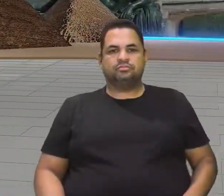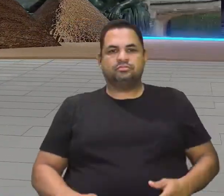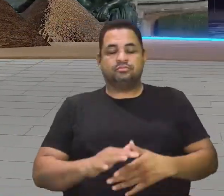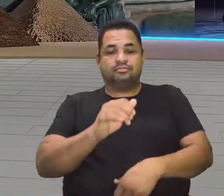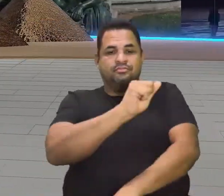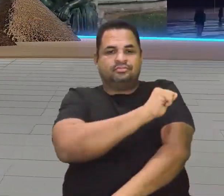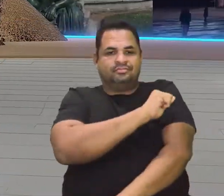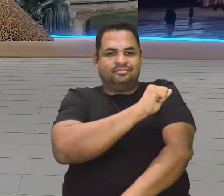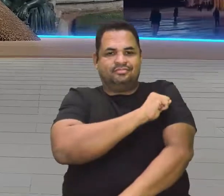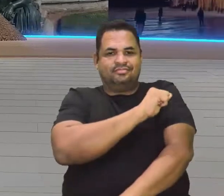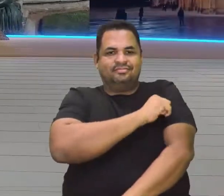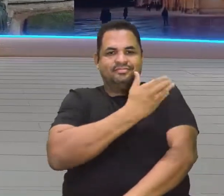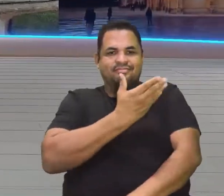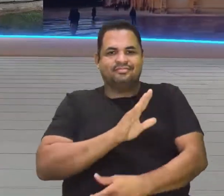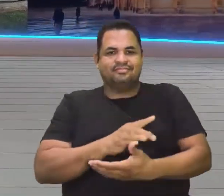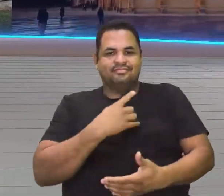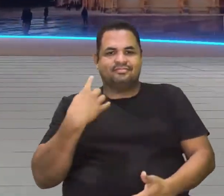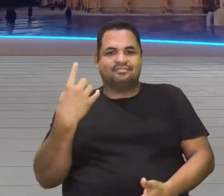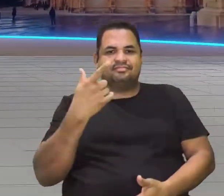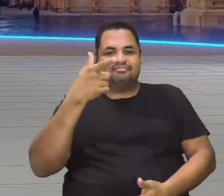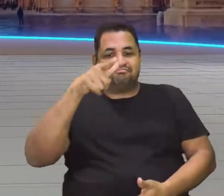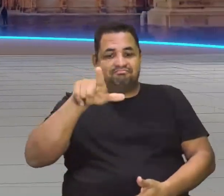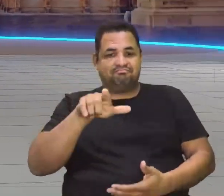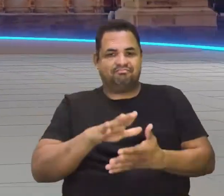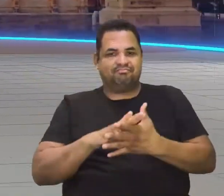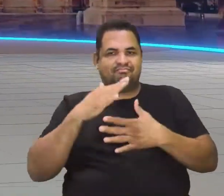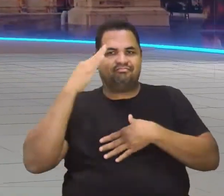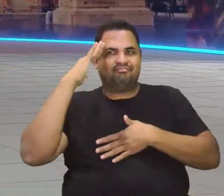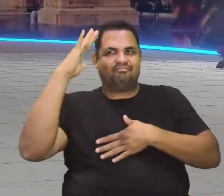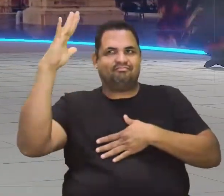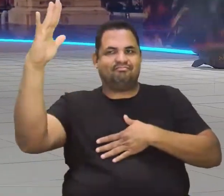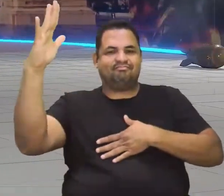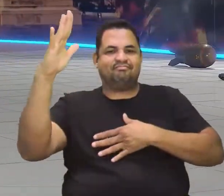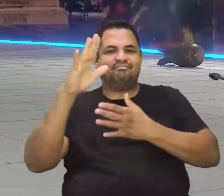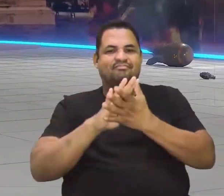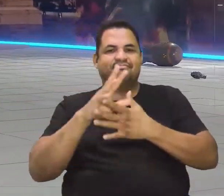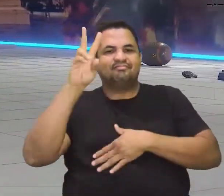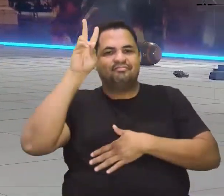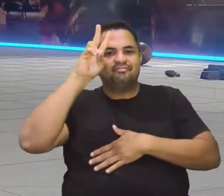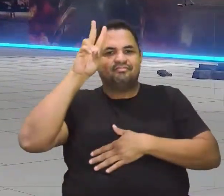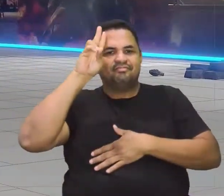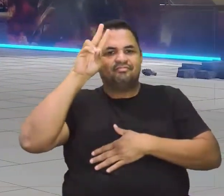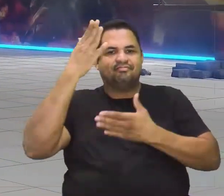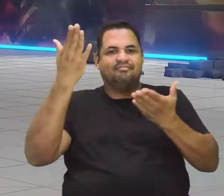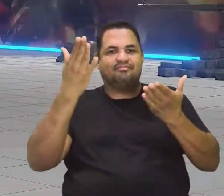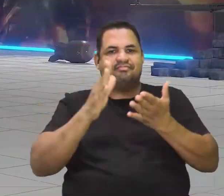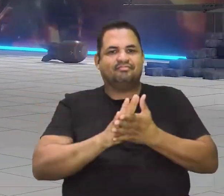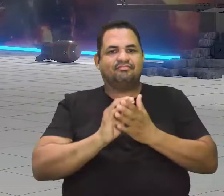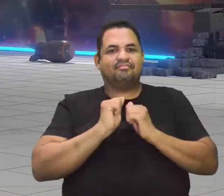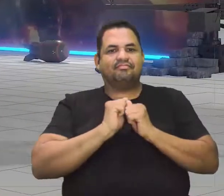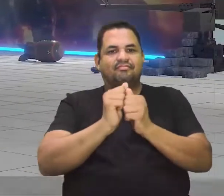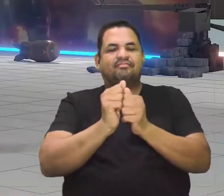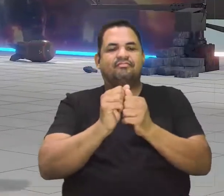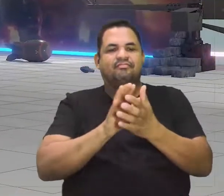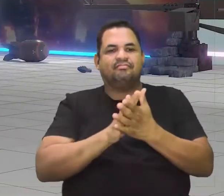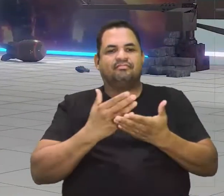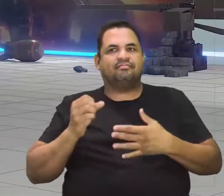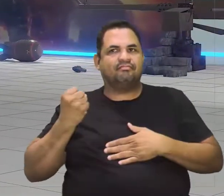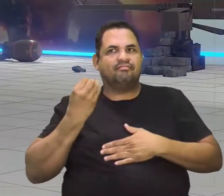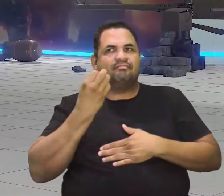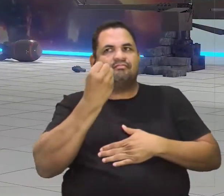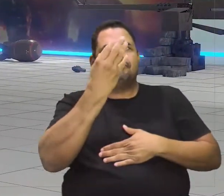Alunos, olha aí nós novamente nessa aventura de história. Vocês estão acompanhando comigo, professor Loures Maia, essa viagem pela